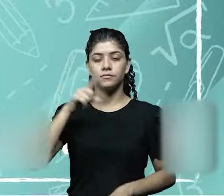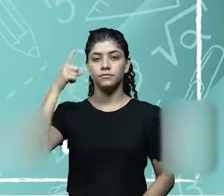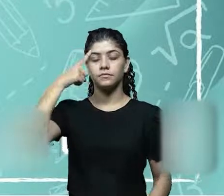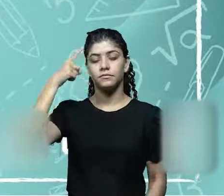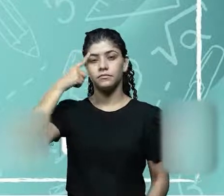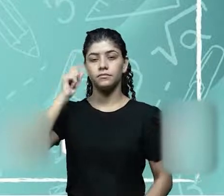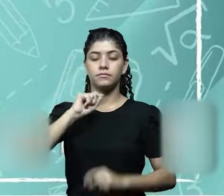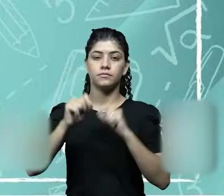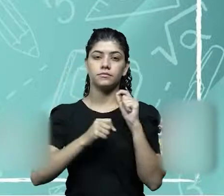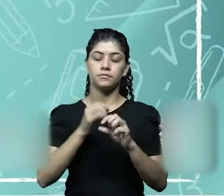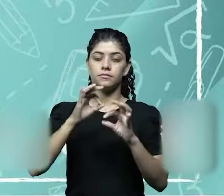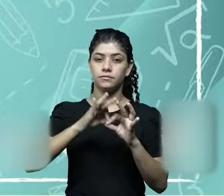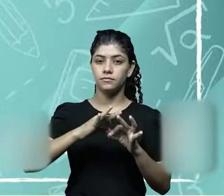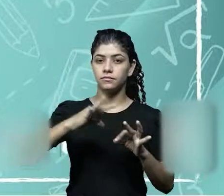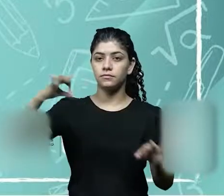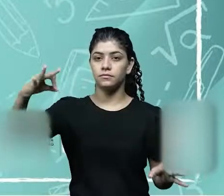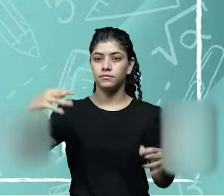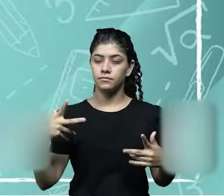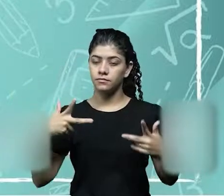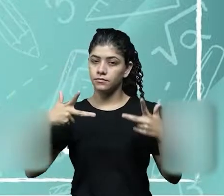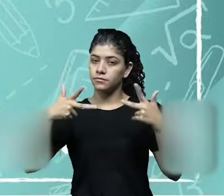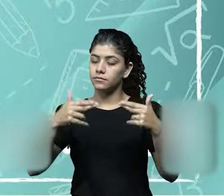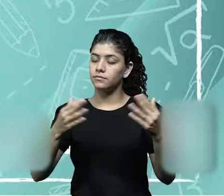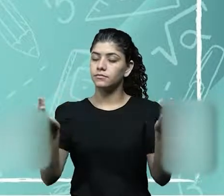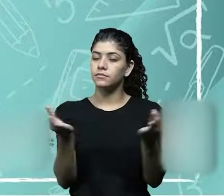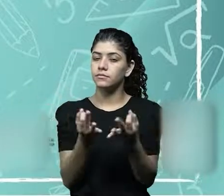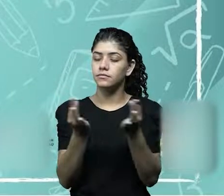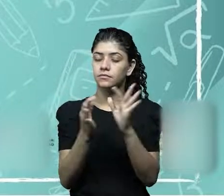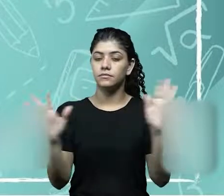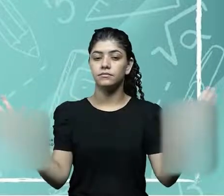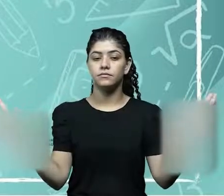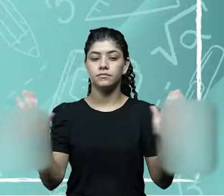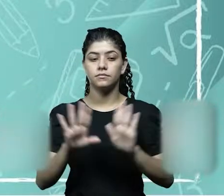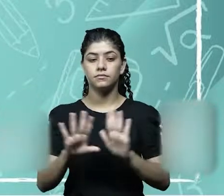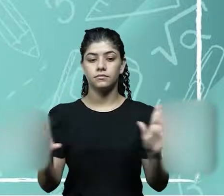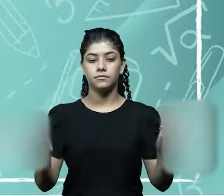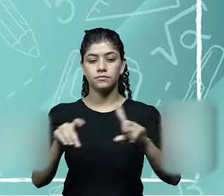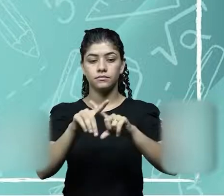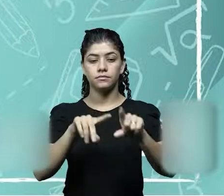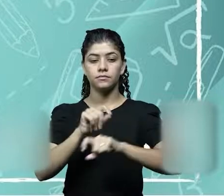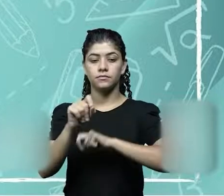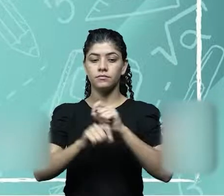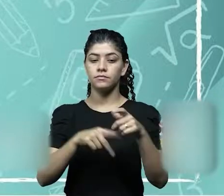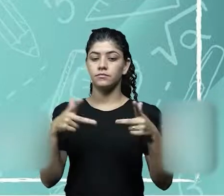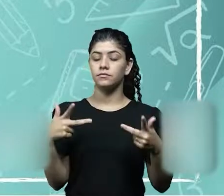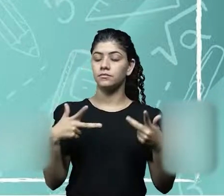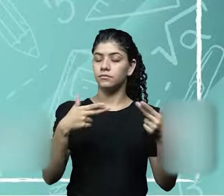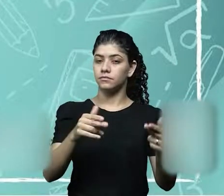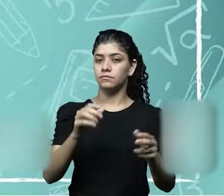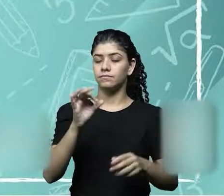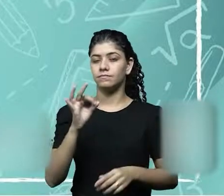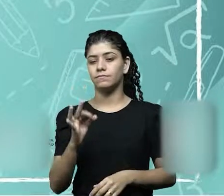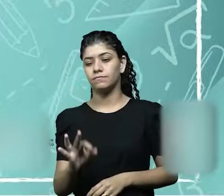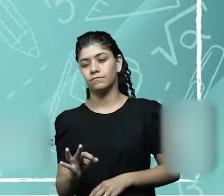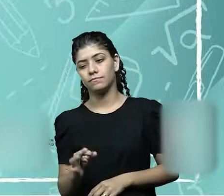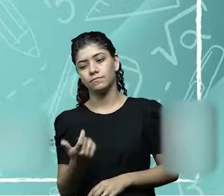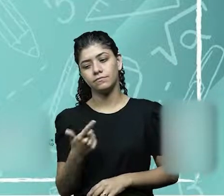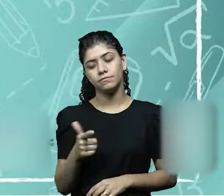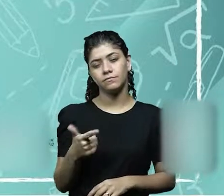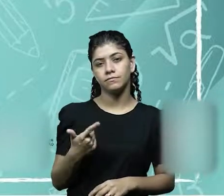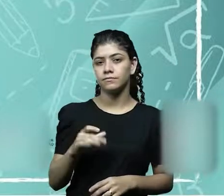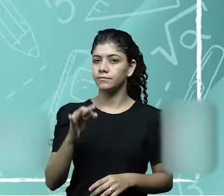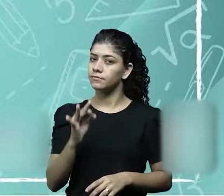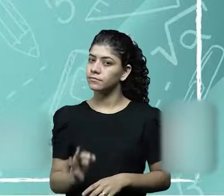mente que as medições obtidas não são completamente precisas, pois estão associadas a incertezas.